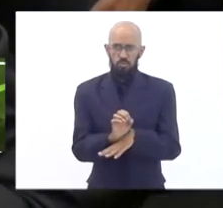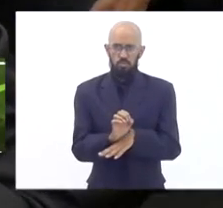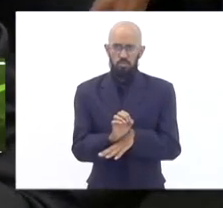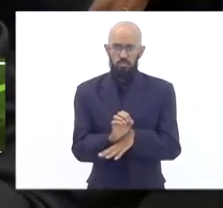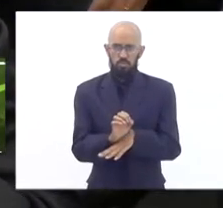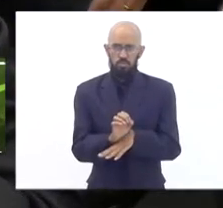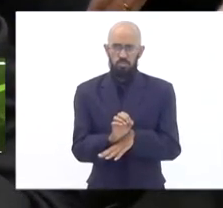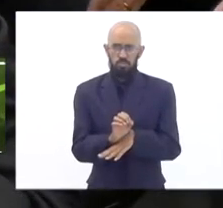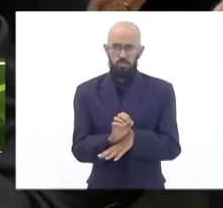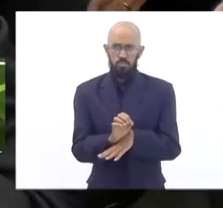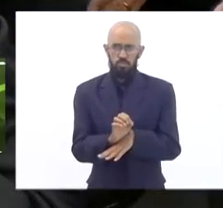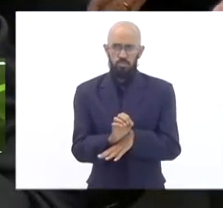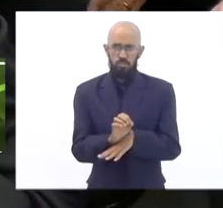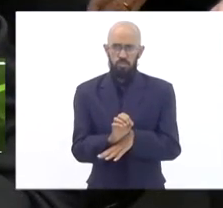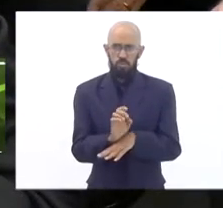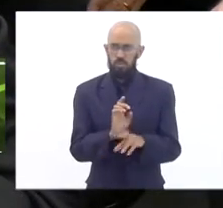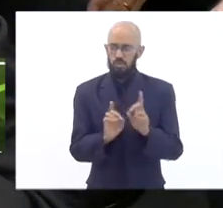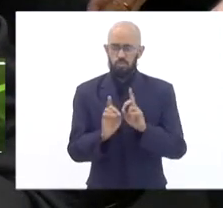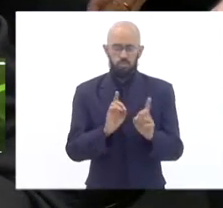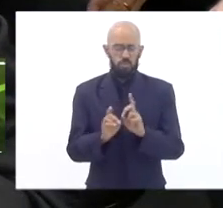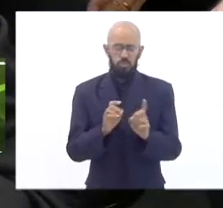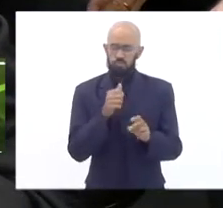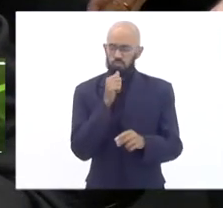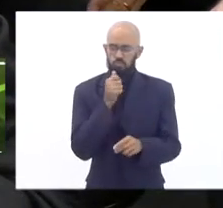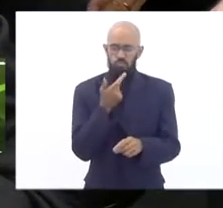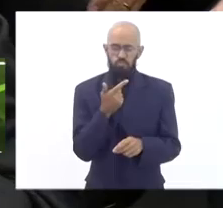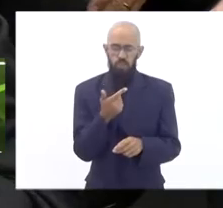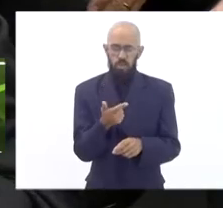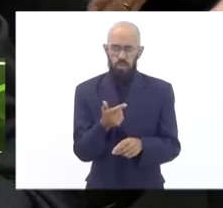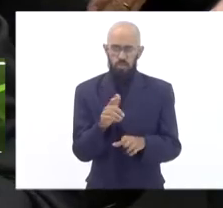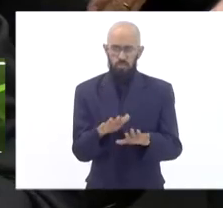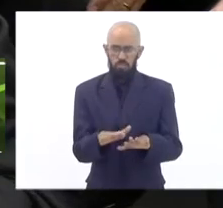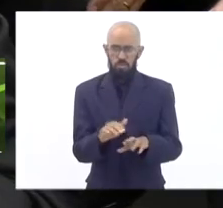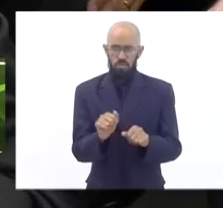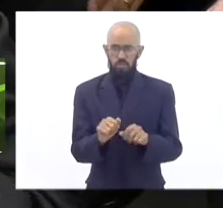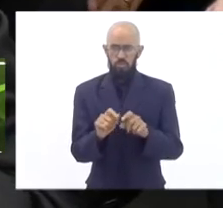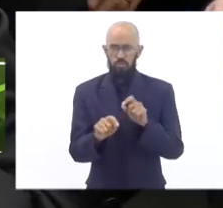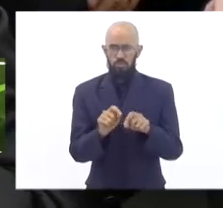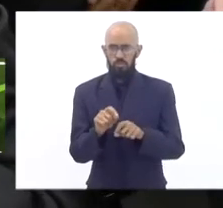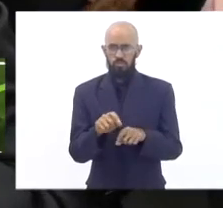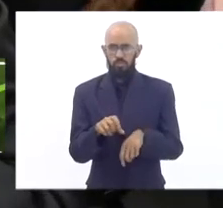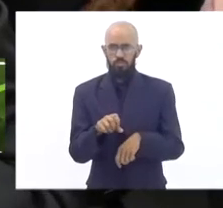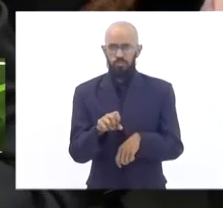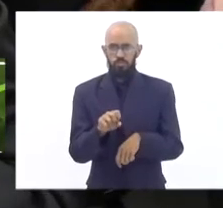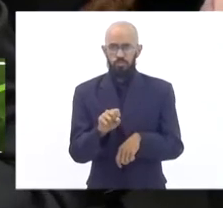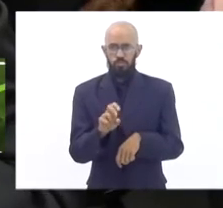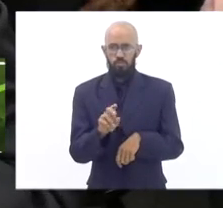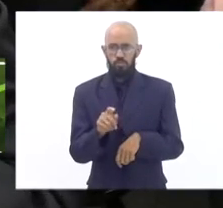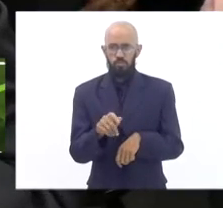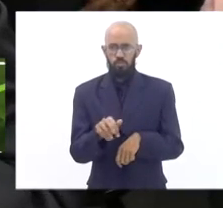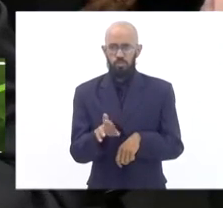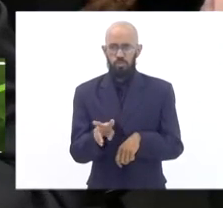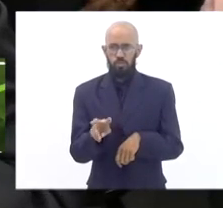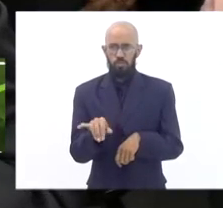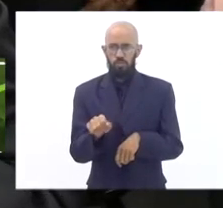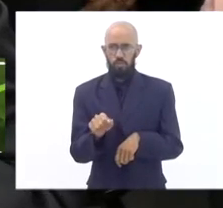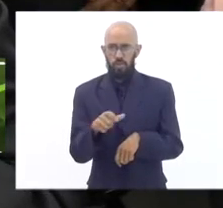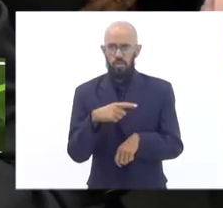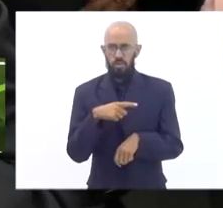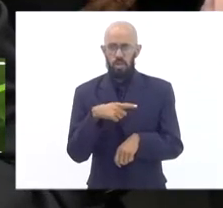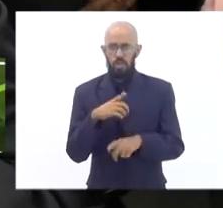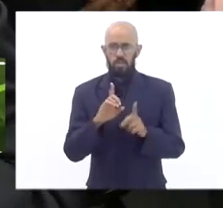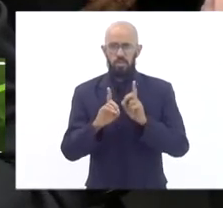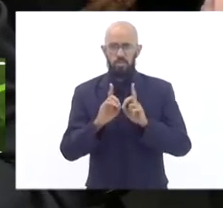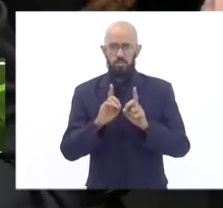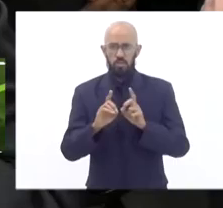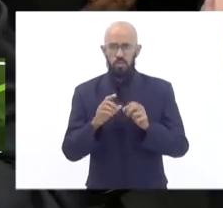ponto não tem entrado em discussão detalhado, mas a Supervia tem esse ponto em discussão, em detalhe. Nós temos